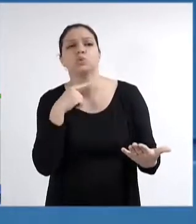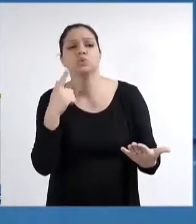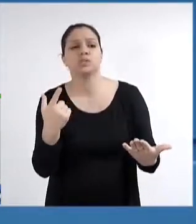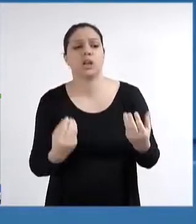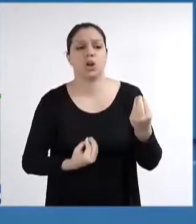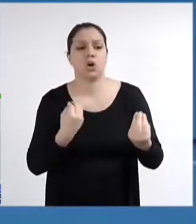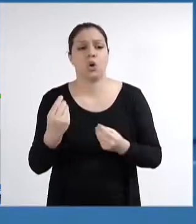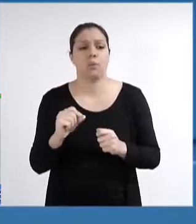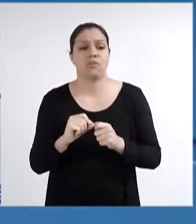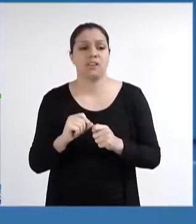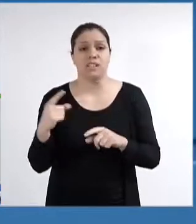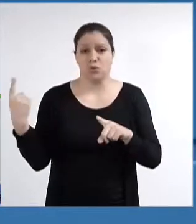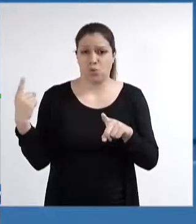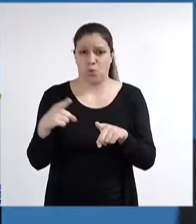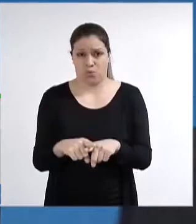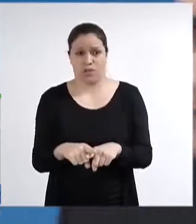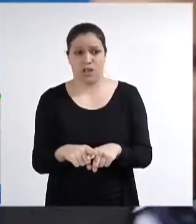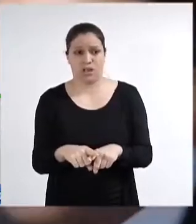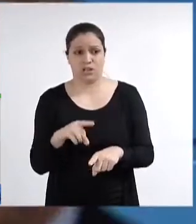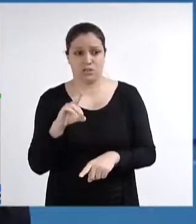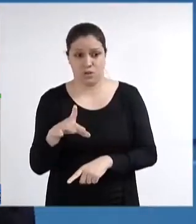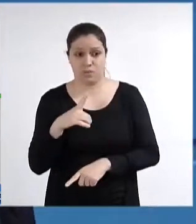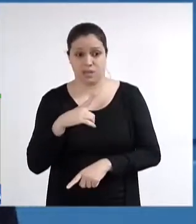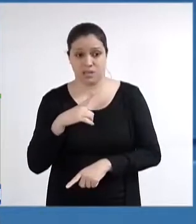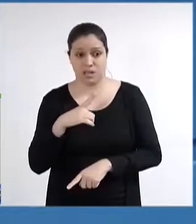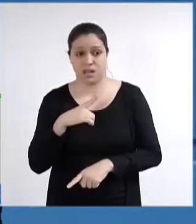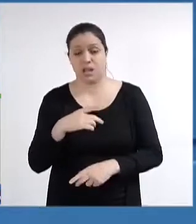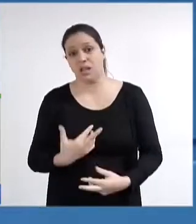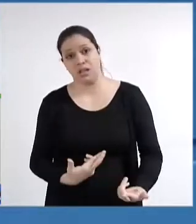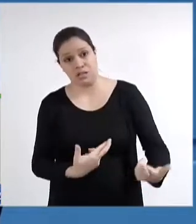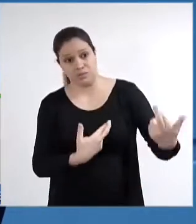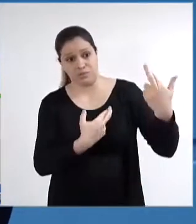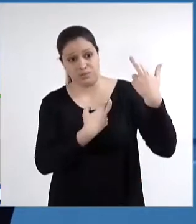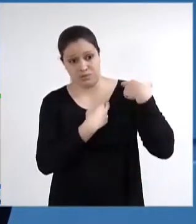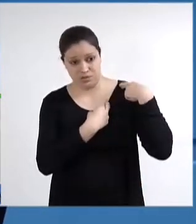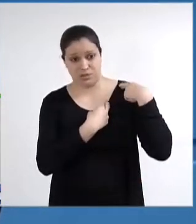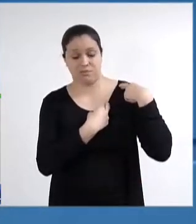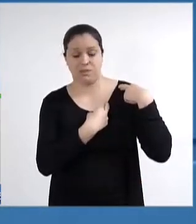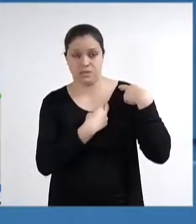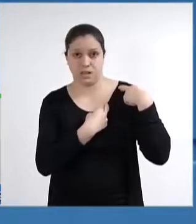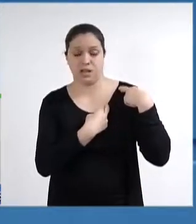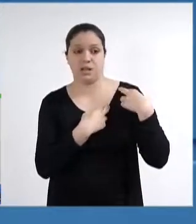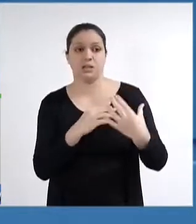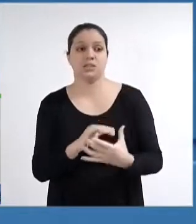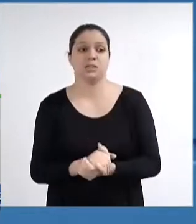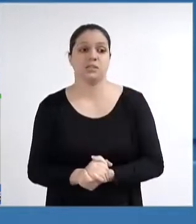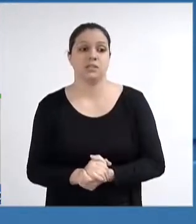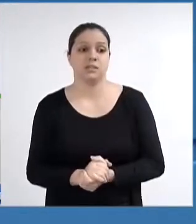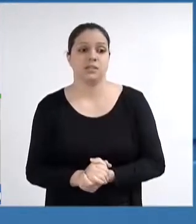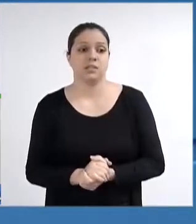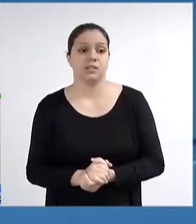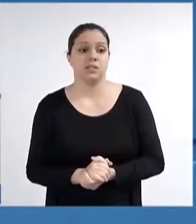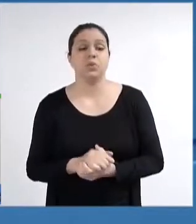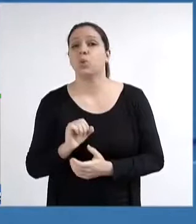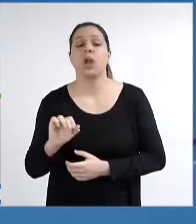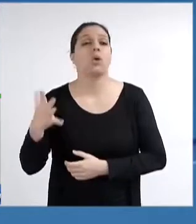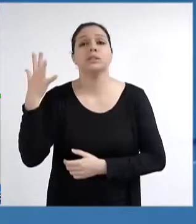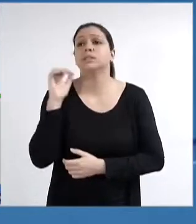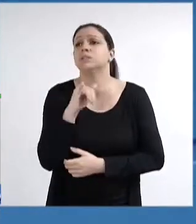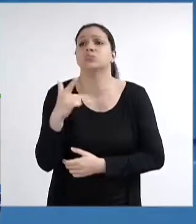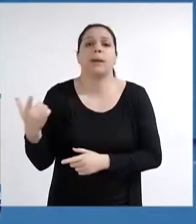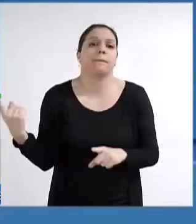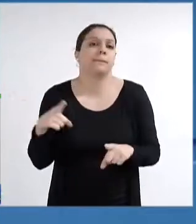o convênio só para ter a responsabilidade e o que ocorre sem o convênio. Infelizmente